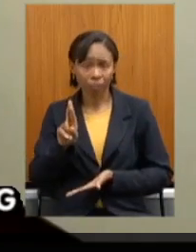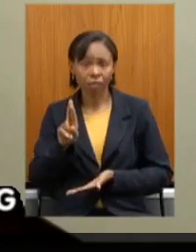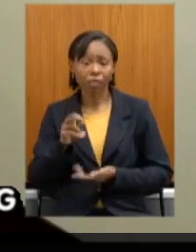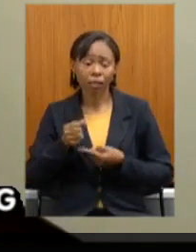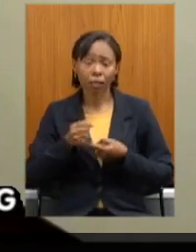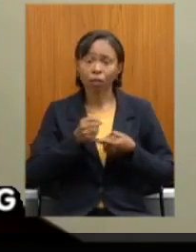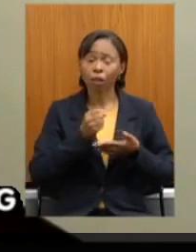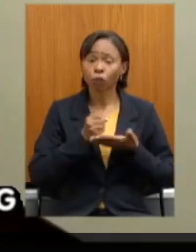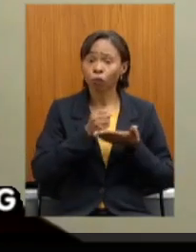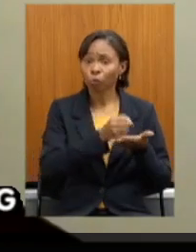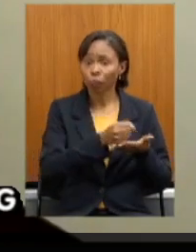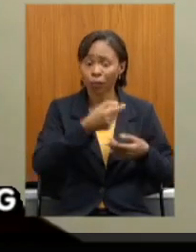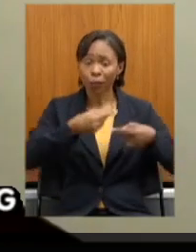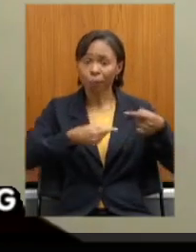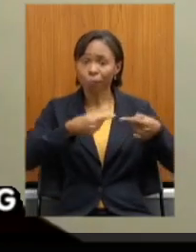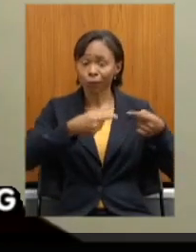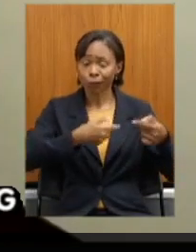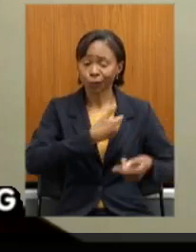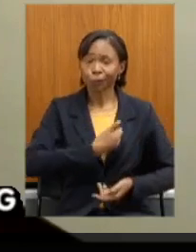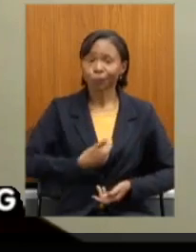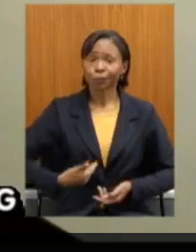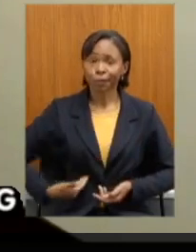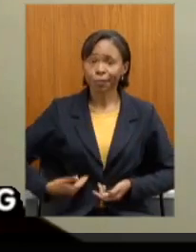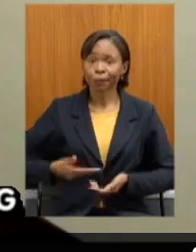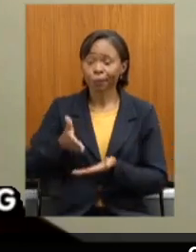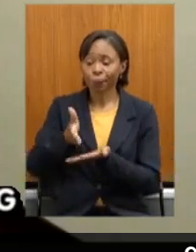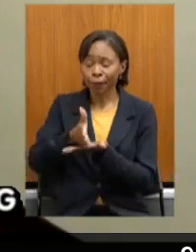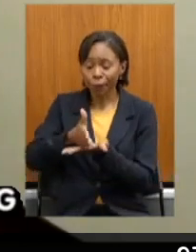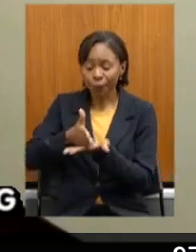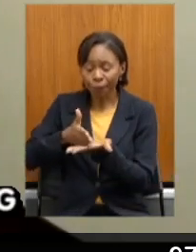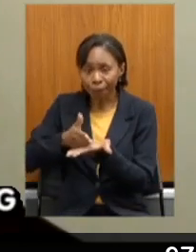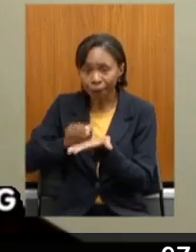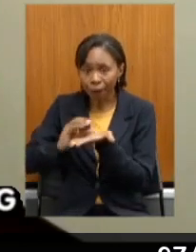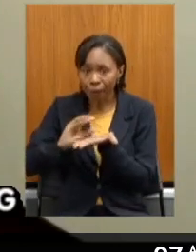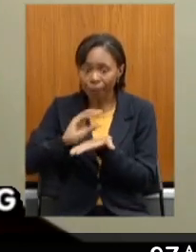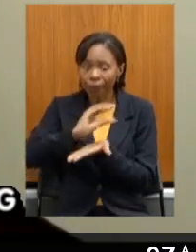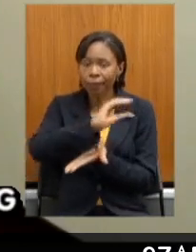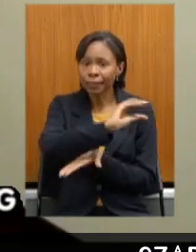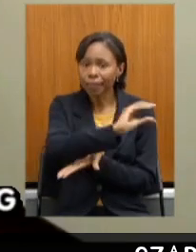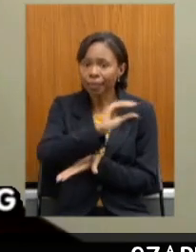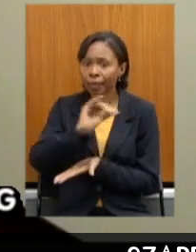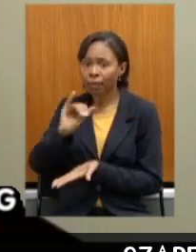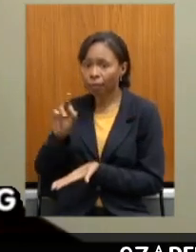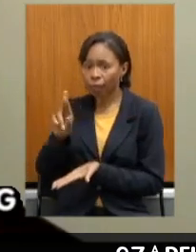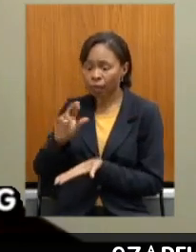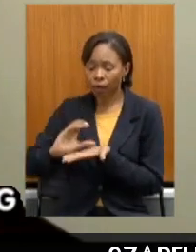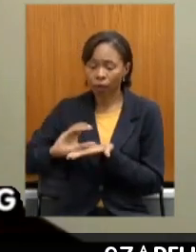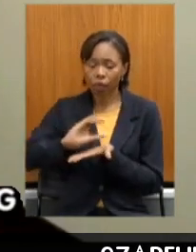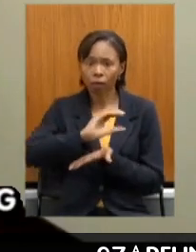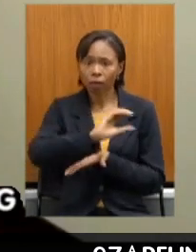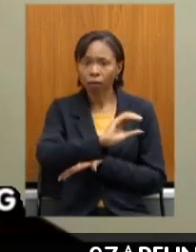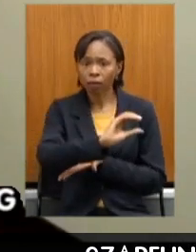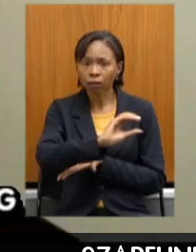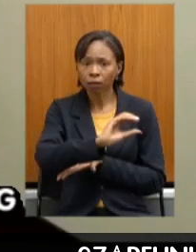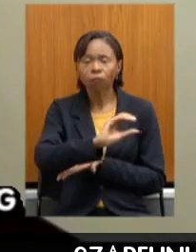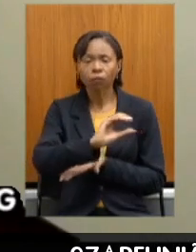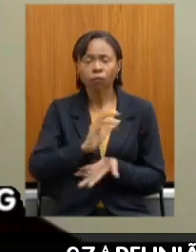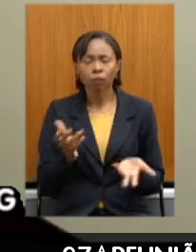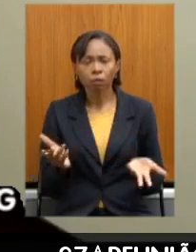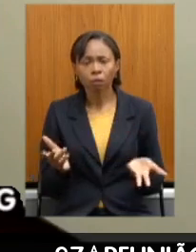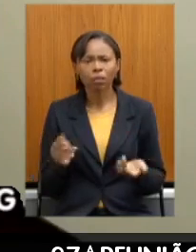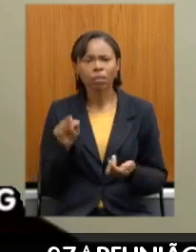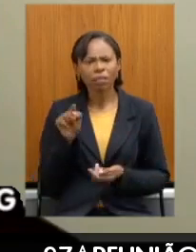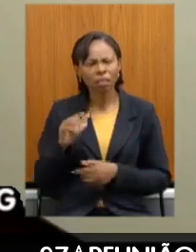com a parcela do seu imposto e, ao mesmo tempo, trabalha com zelo,